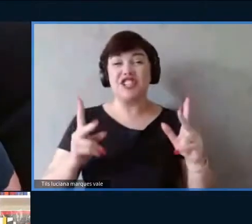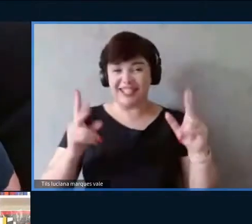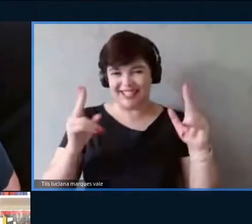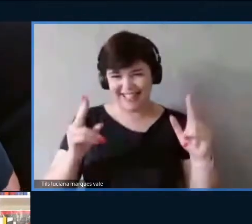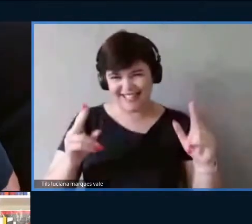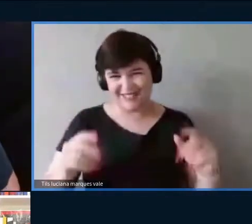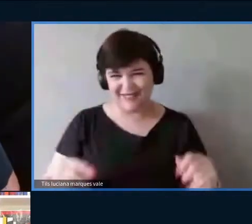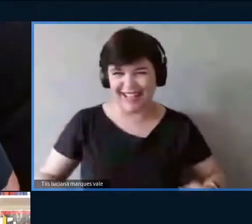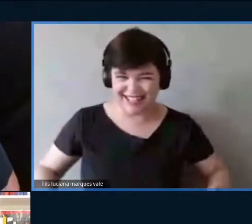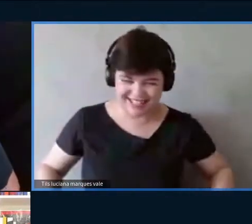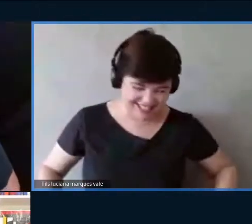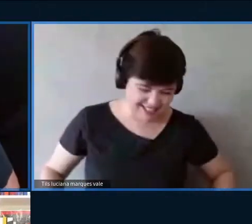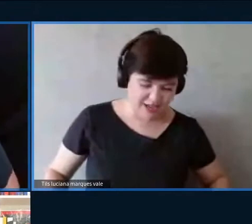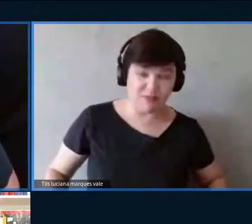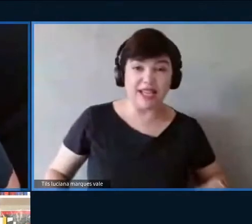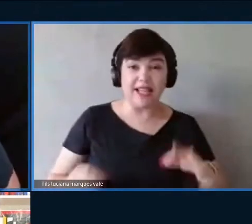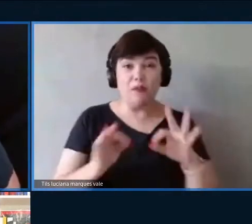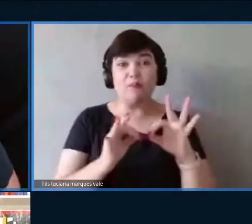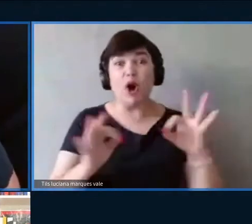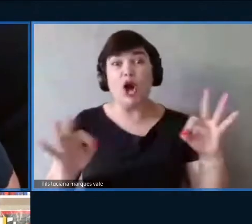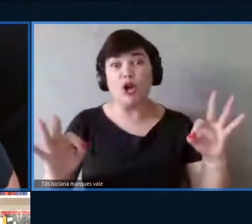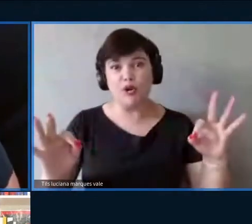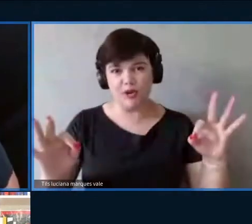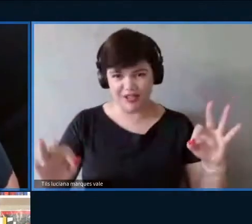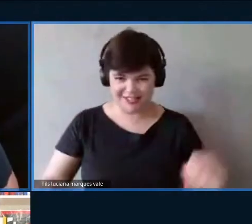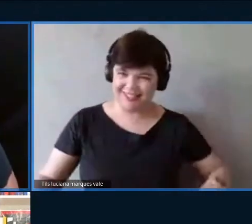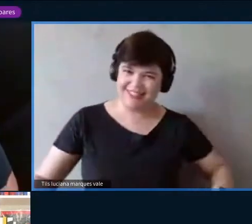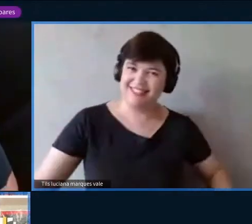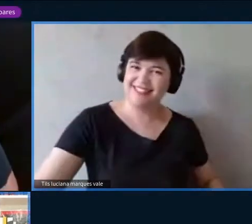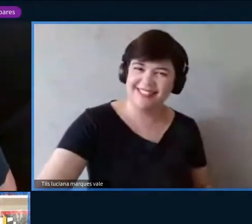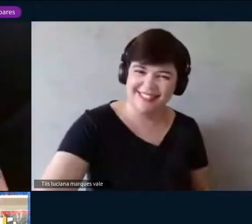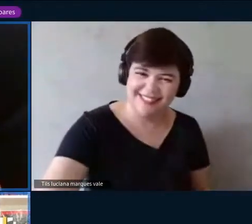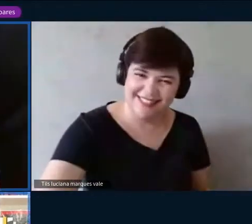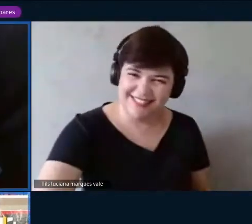melhor edita essa parte. Porque dá um prólogo.